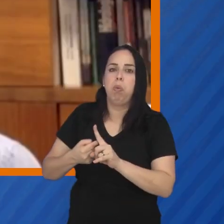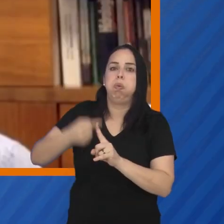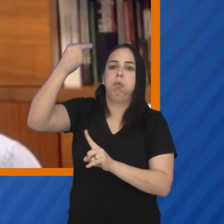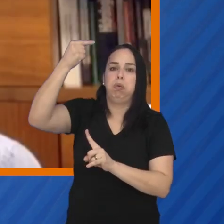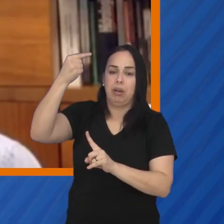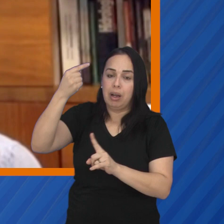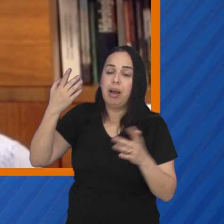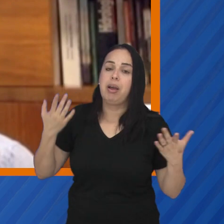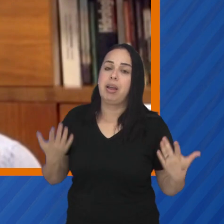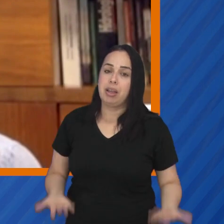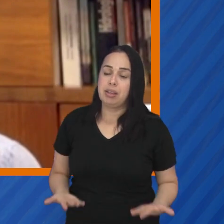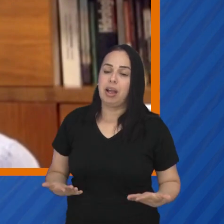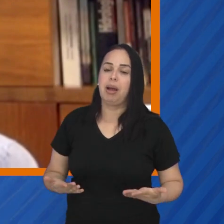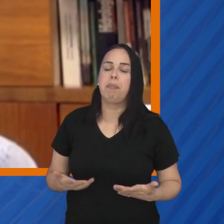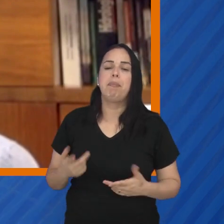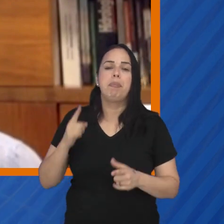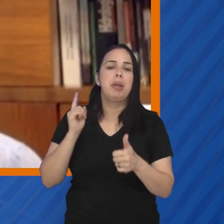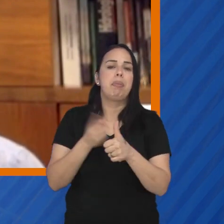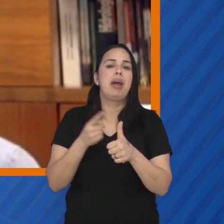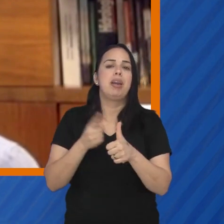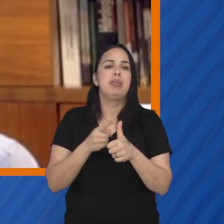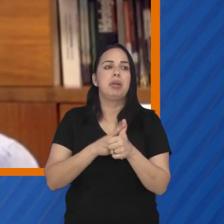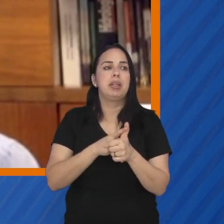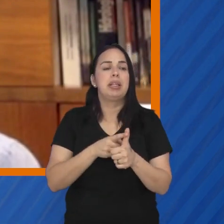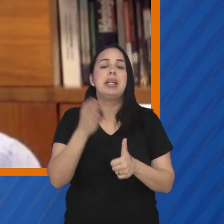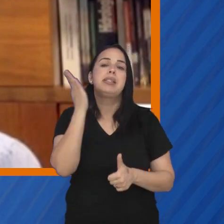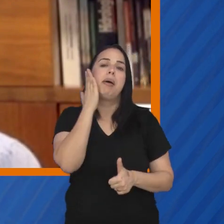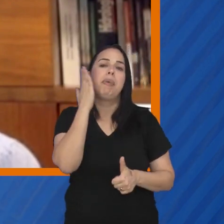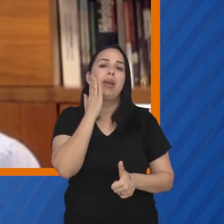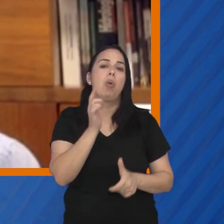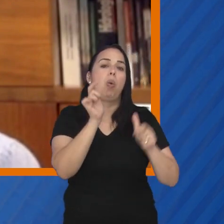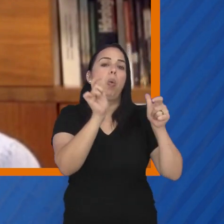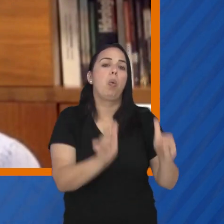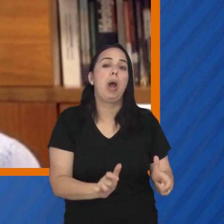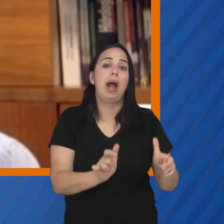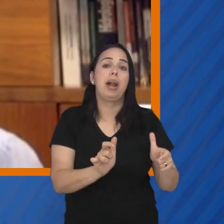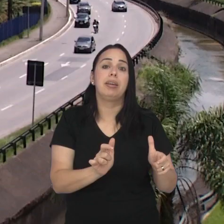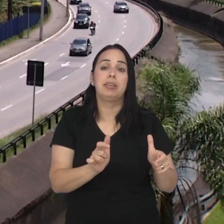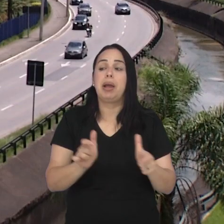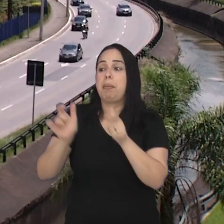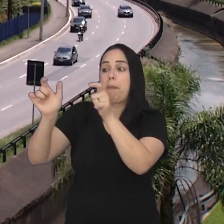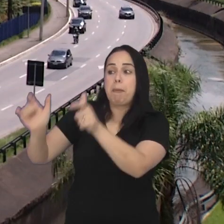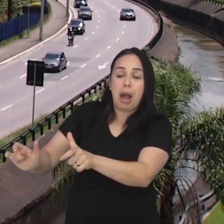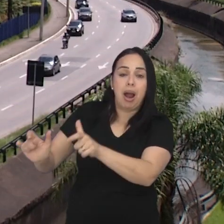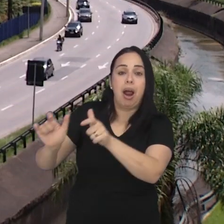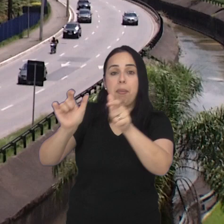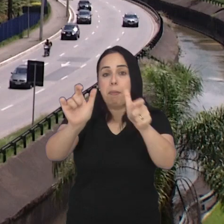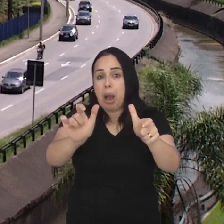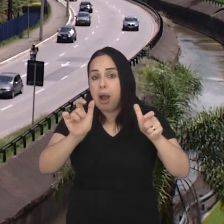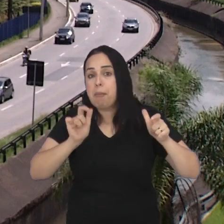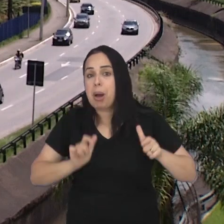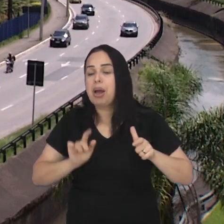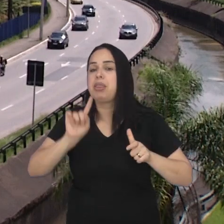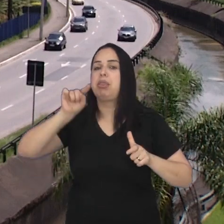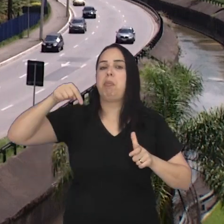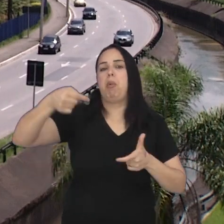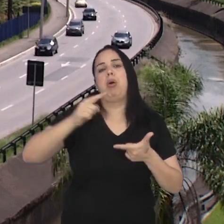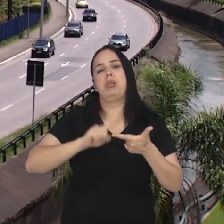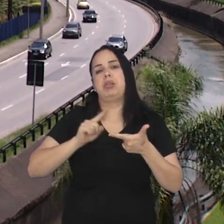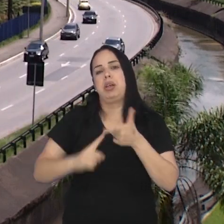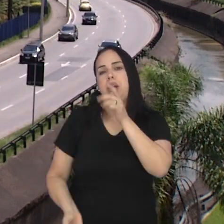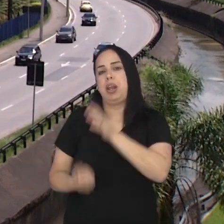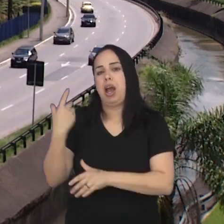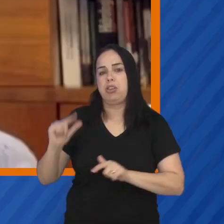Diz ainda que o primeiro passo é identificar as áreas mais vulneráveis, para depois implementar